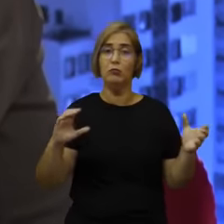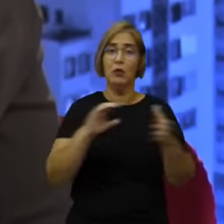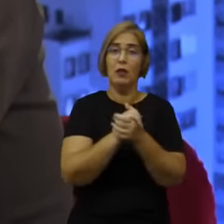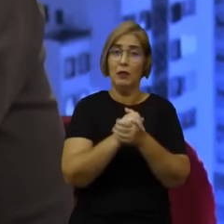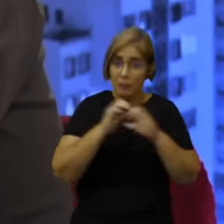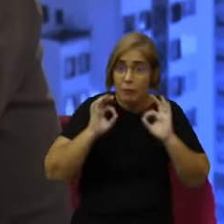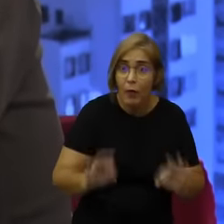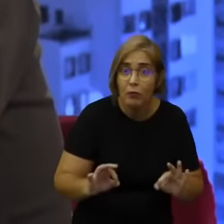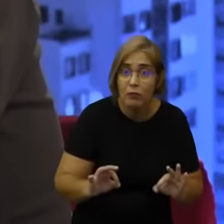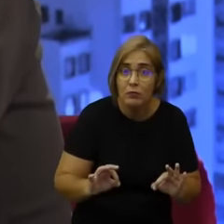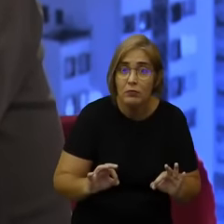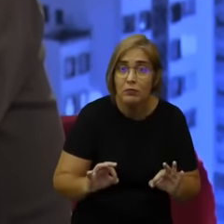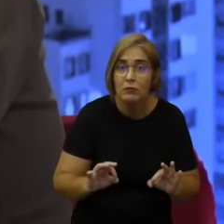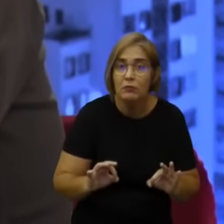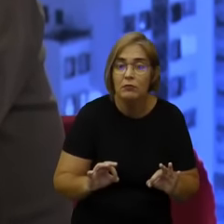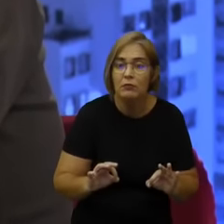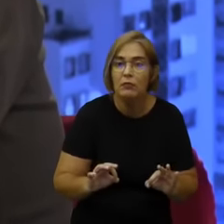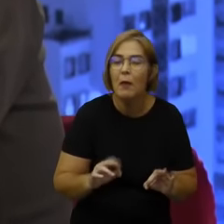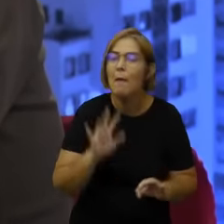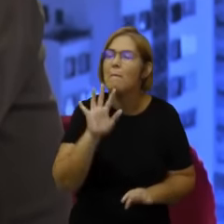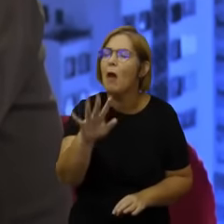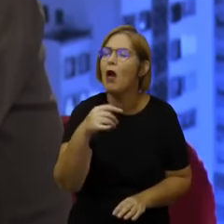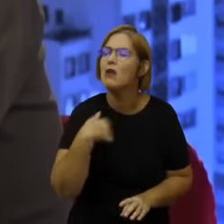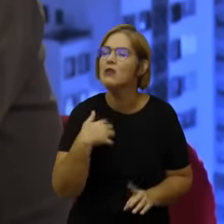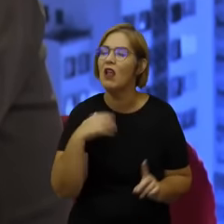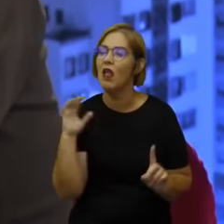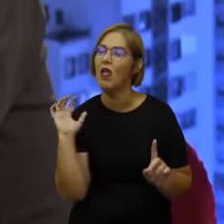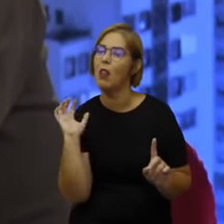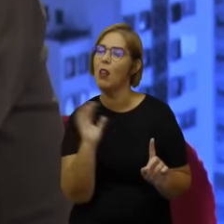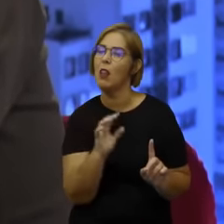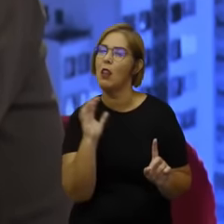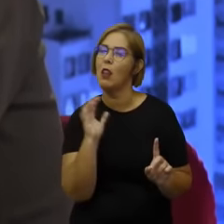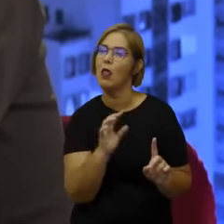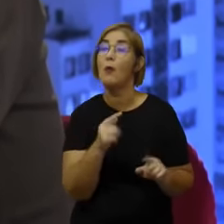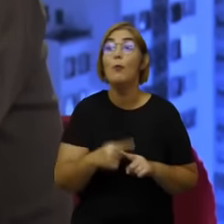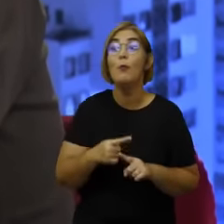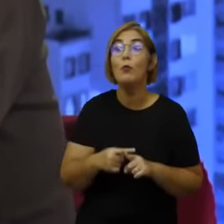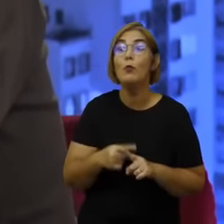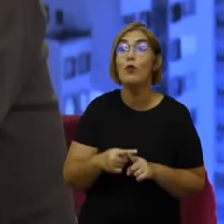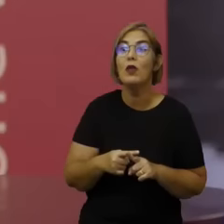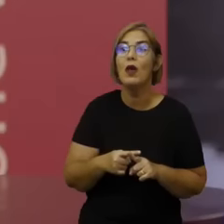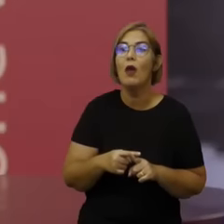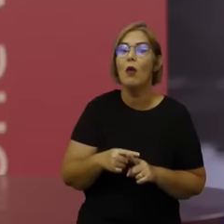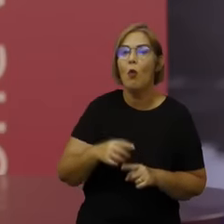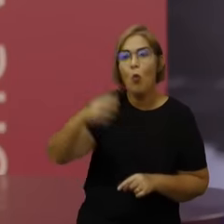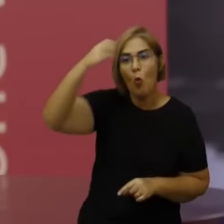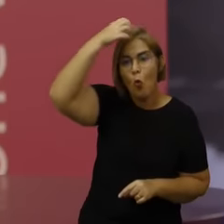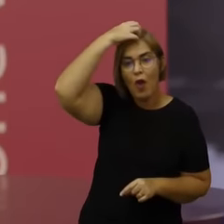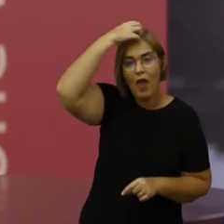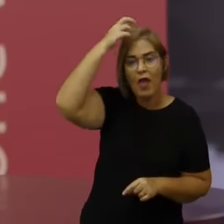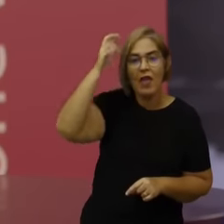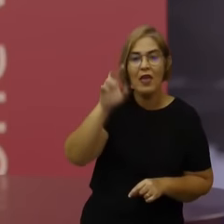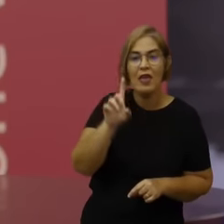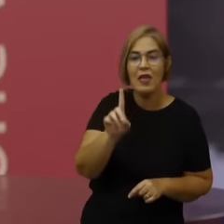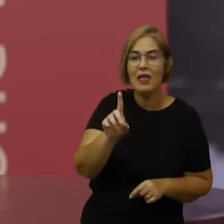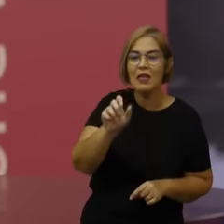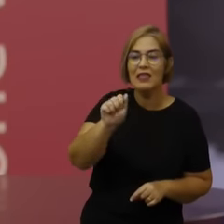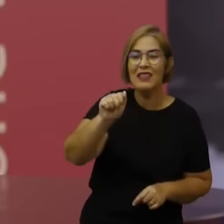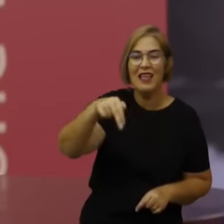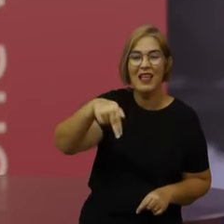Perfeito. E ele chantagia, então, porque o rei Dano não queria, mas ele chantagia o seu irmão. Rei, o o seu irmão